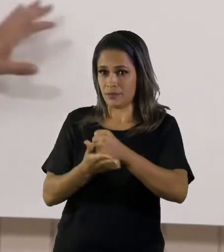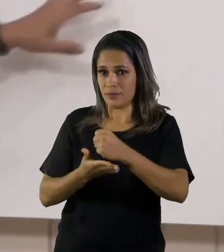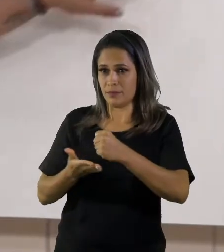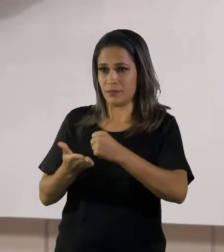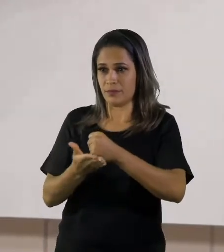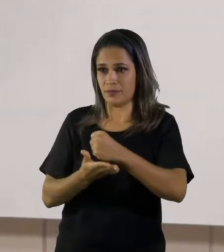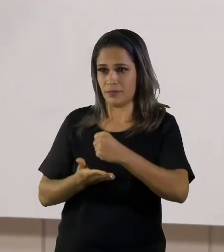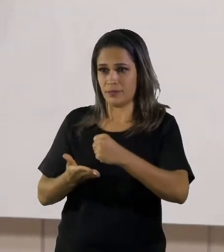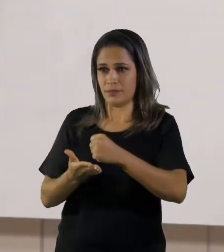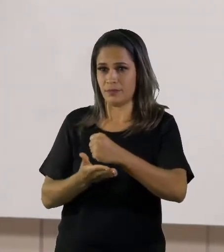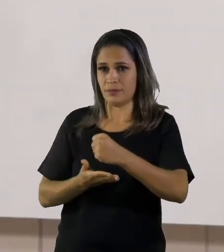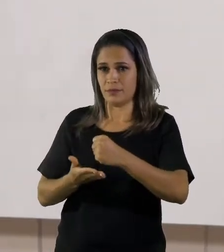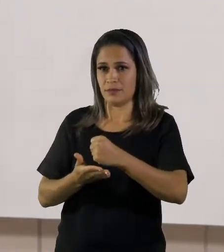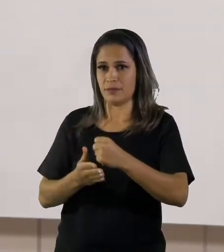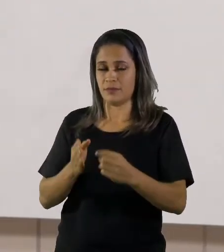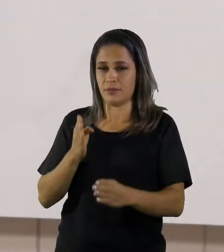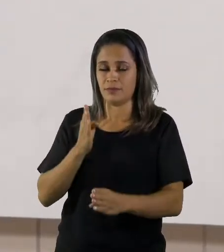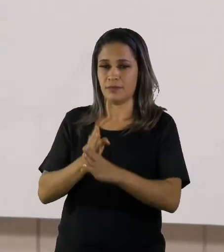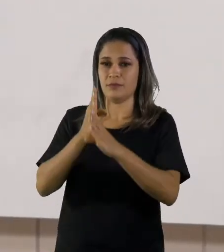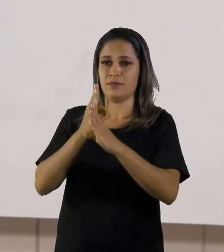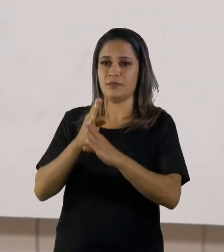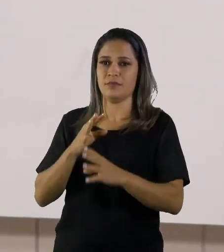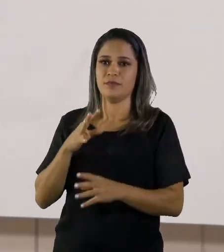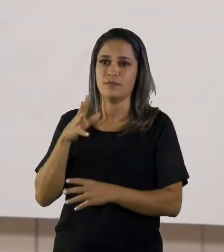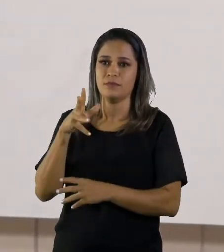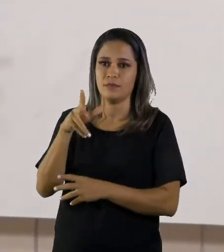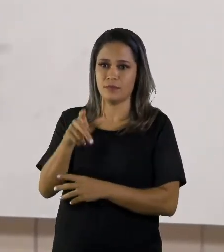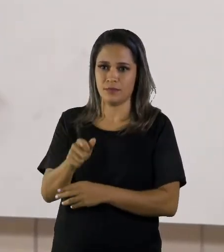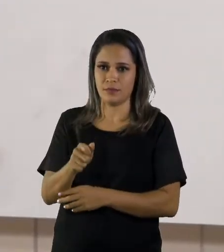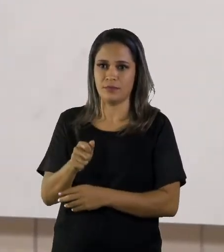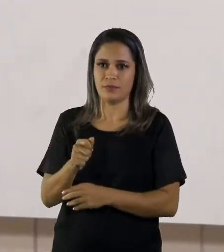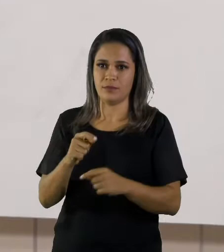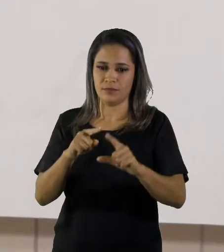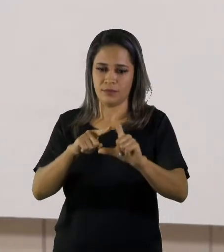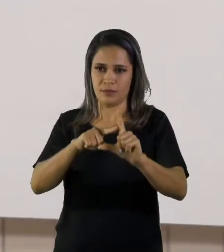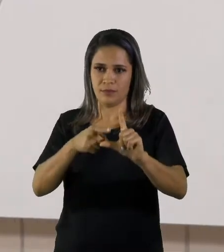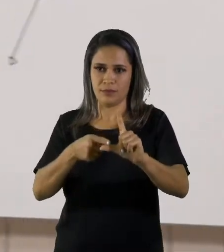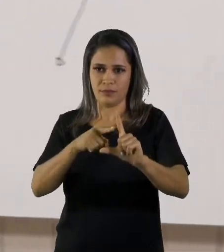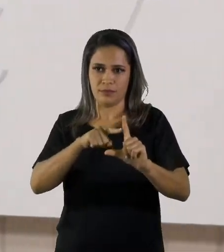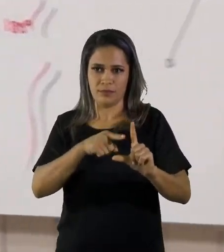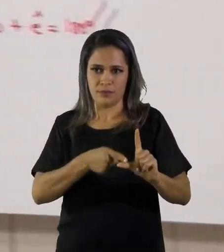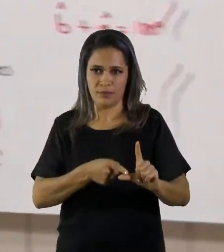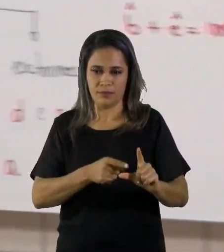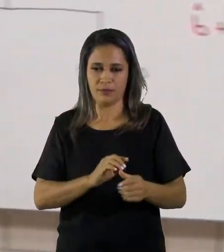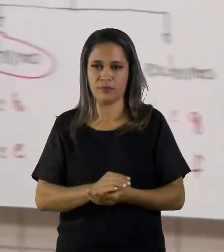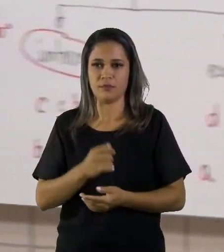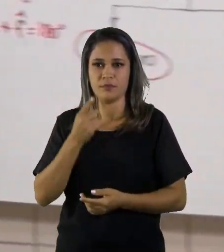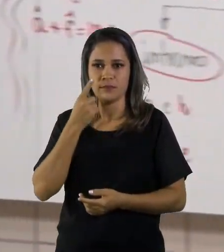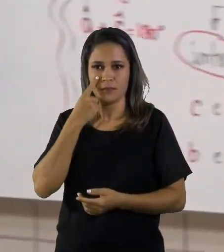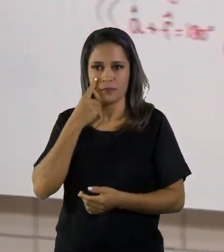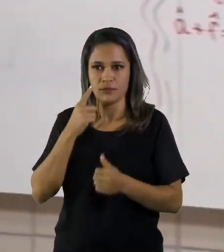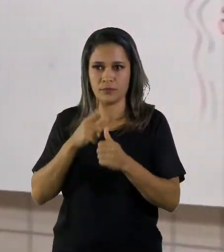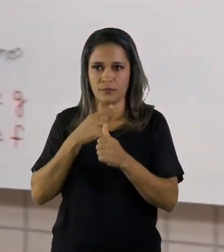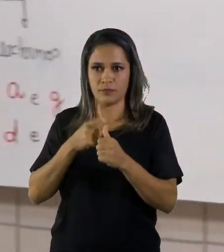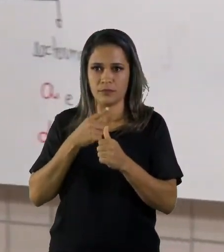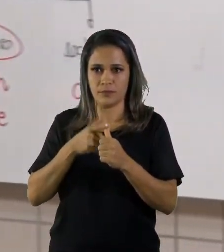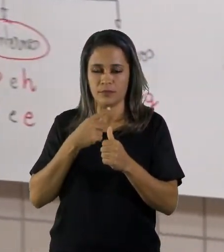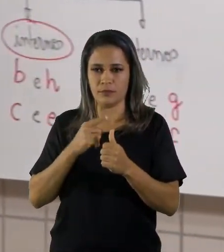possa descobrir todos os outros ângulos. Bom, vamos pensar aqui primeiro.